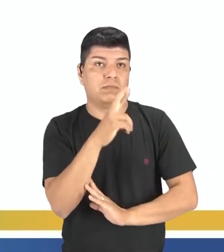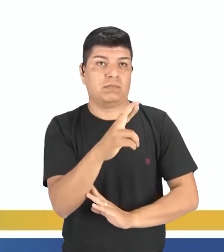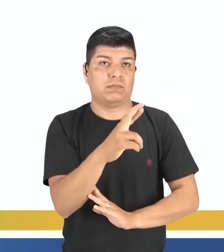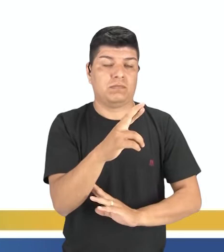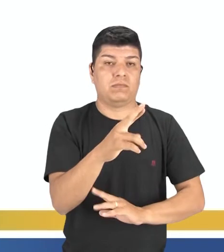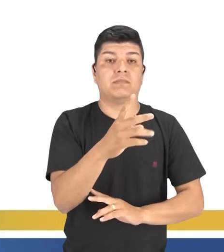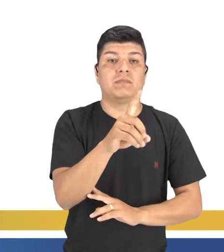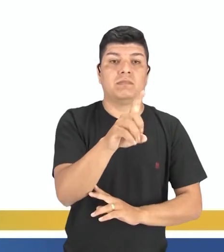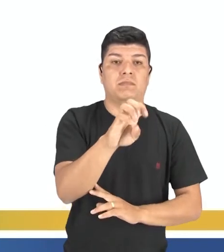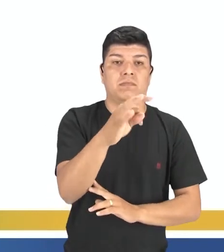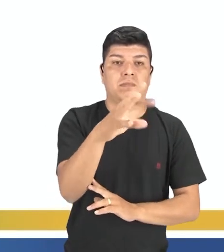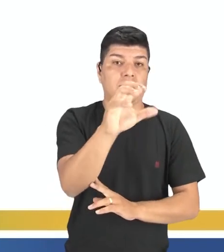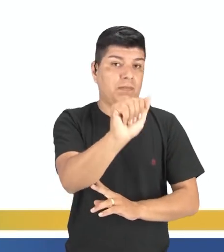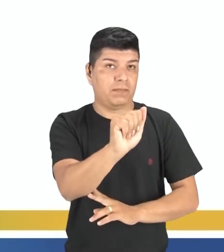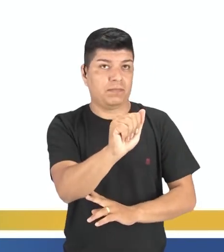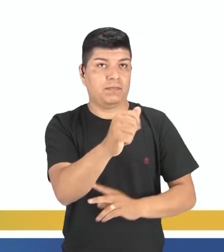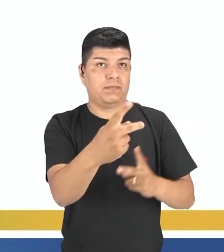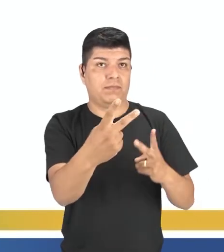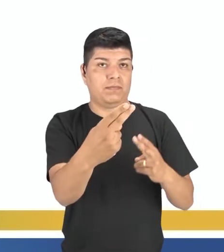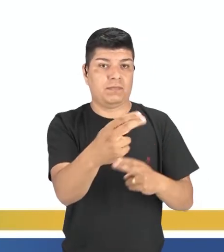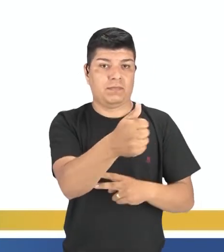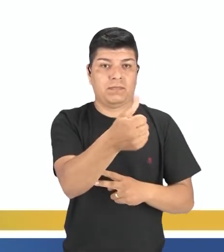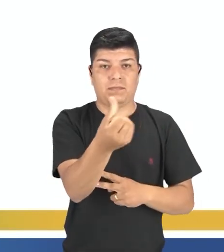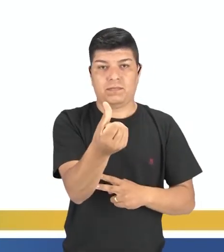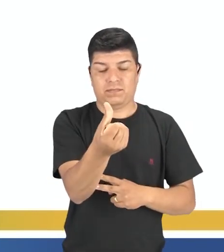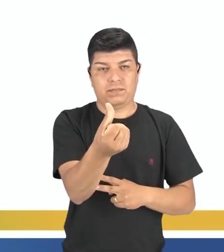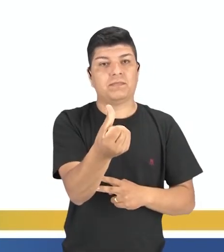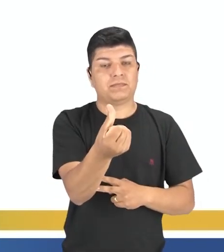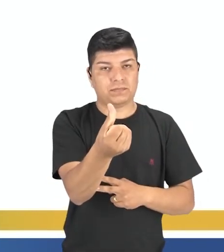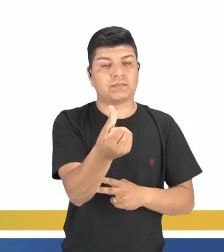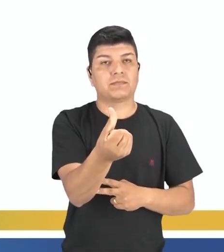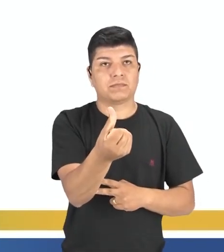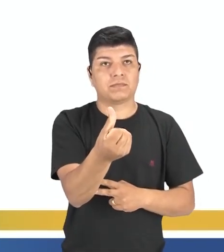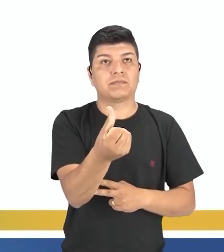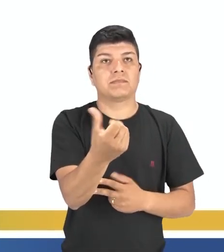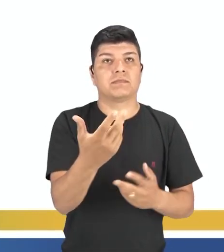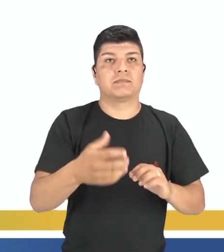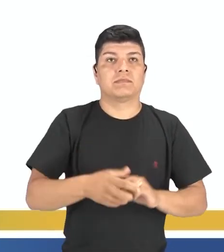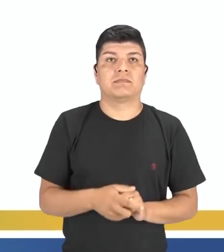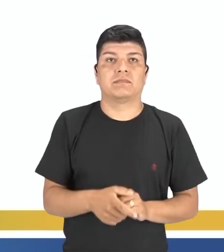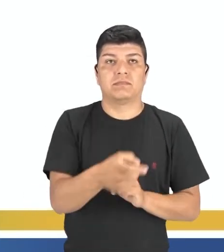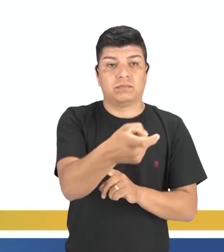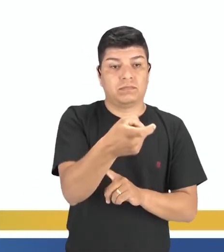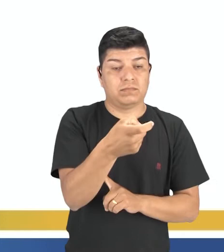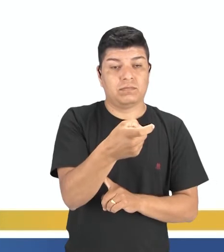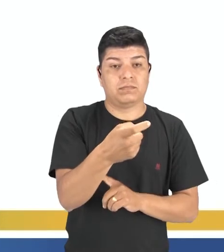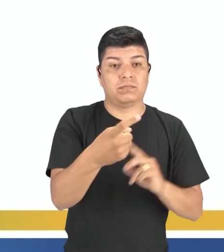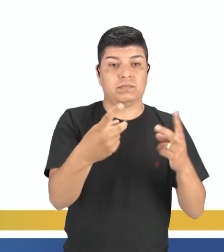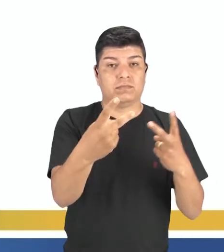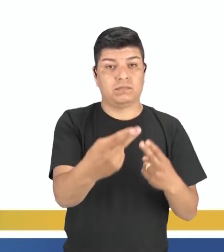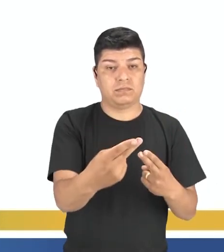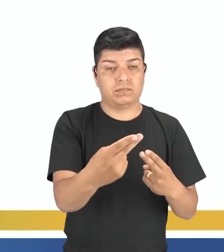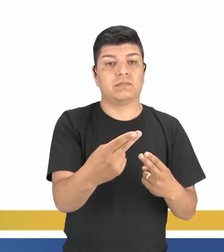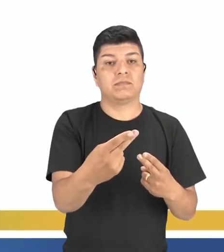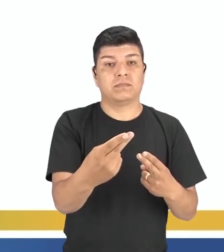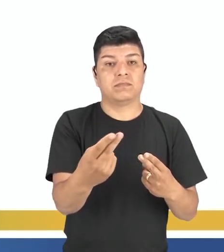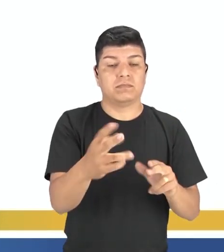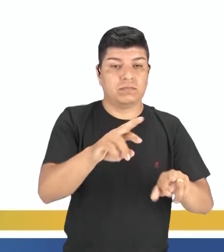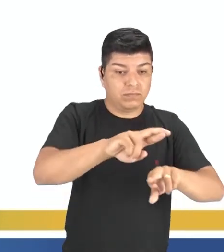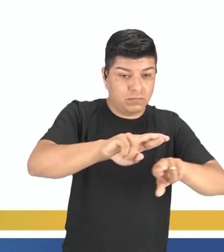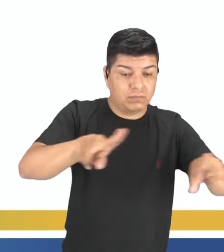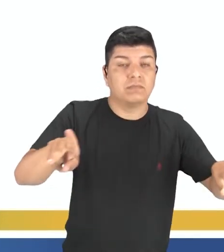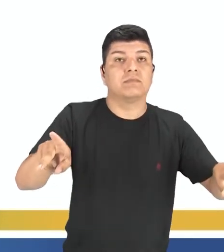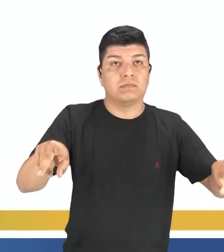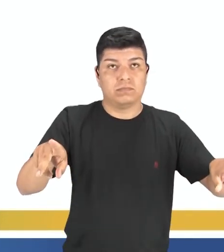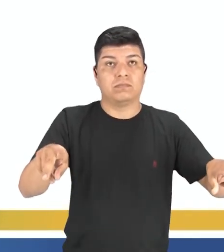resultará em 16, ou seja, meu delta é igual a 16. As raízes, x igual a o oposto de b menos